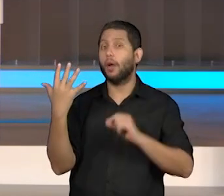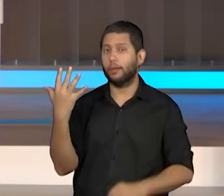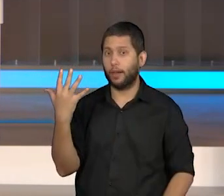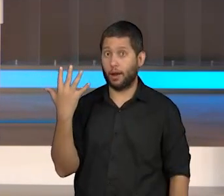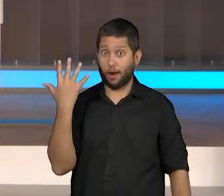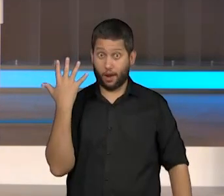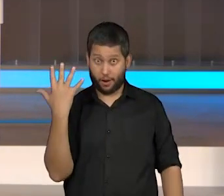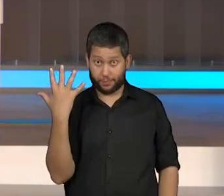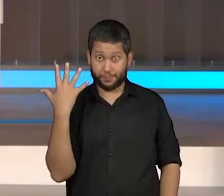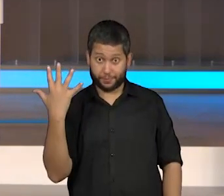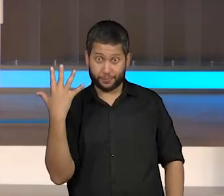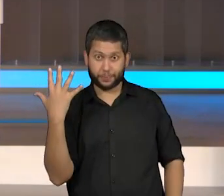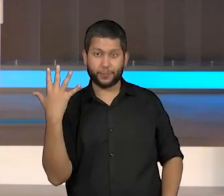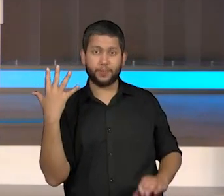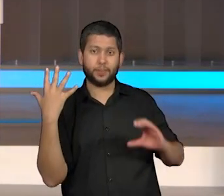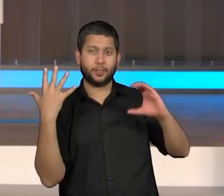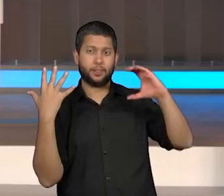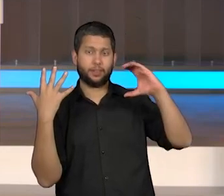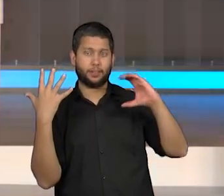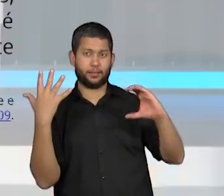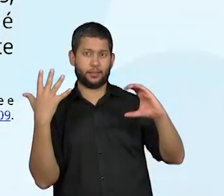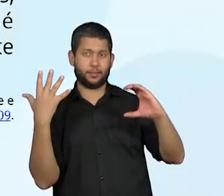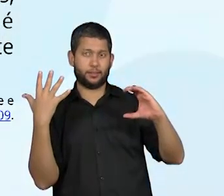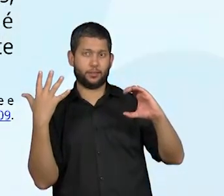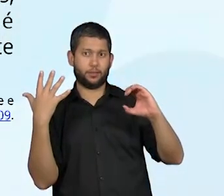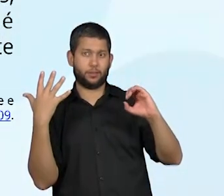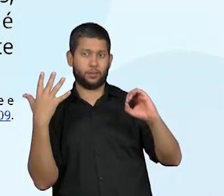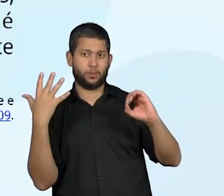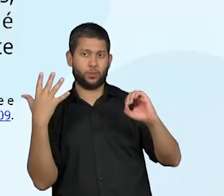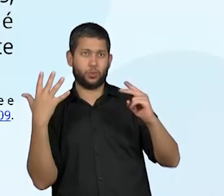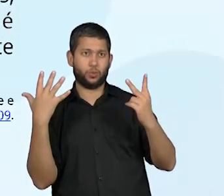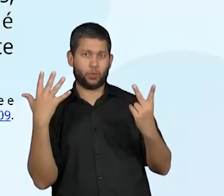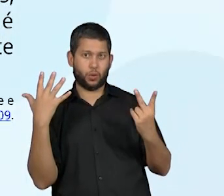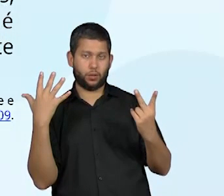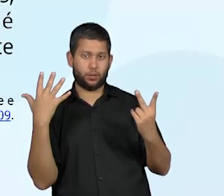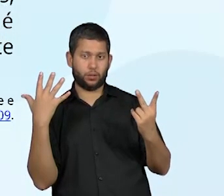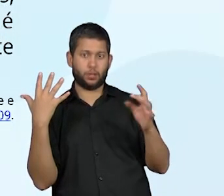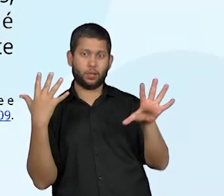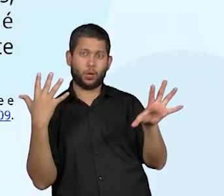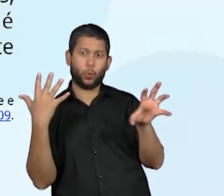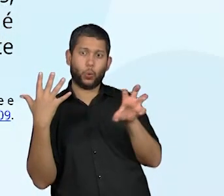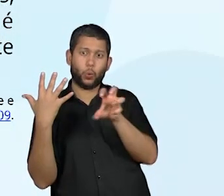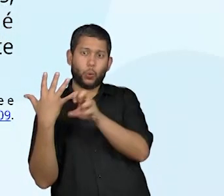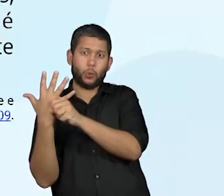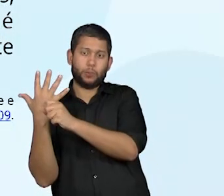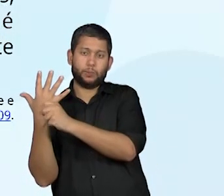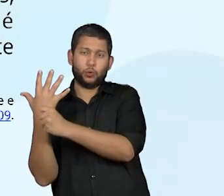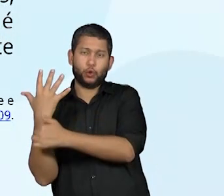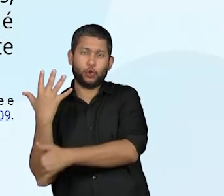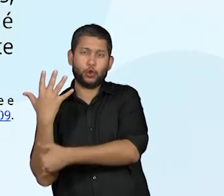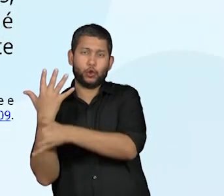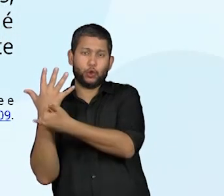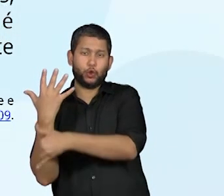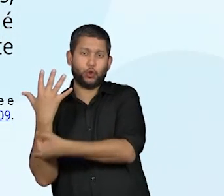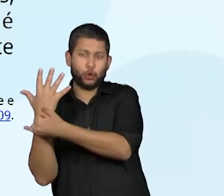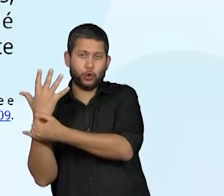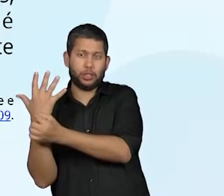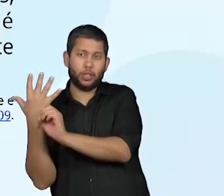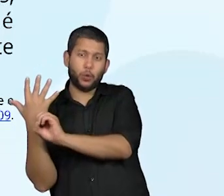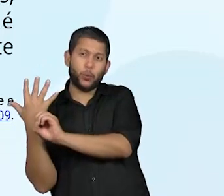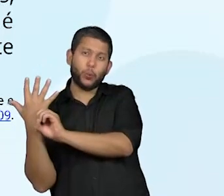o oxigênio, que é o gás que todos nós respiramos aí, que está no ar, que